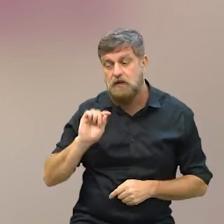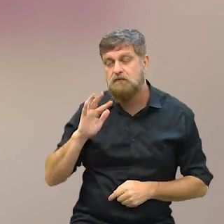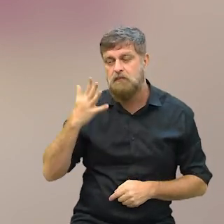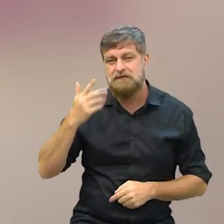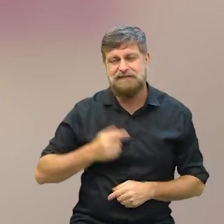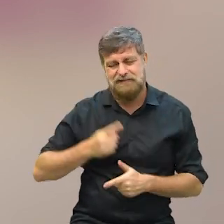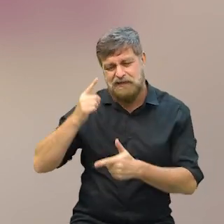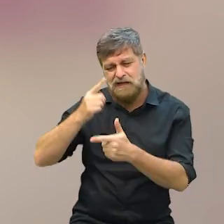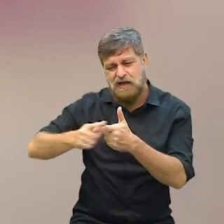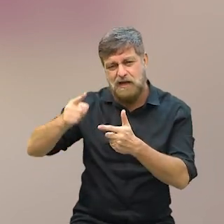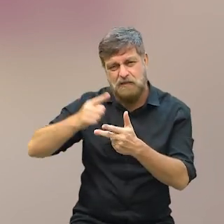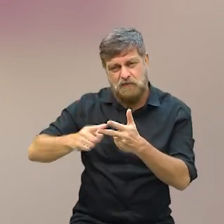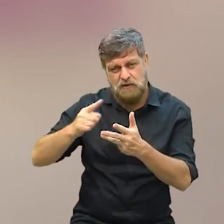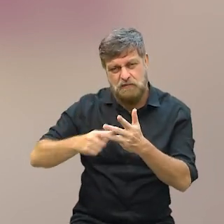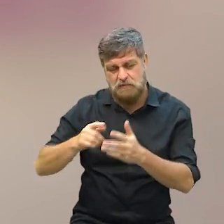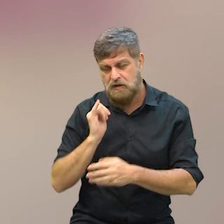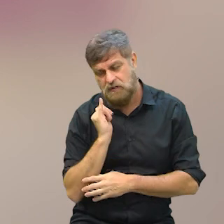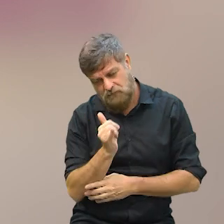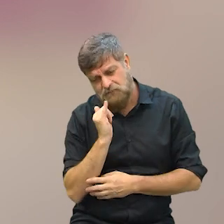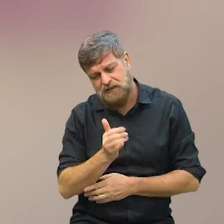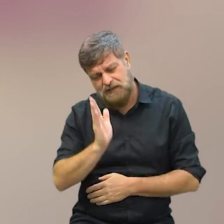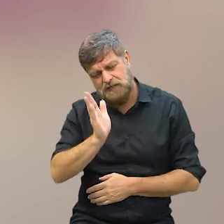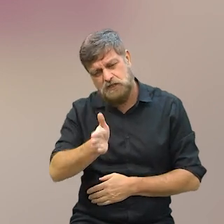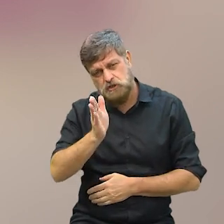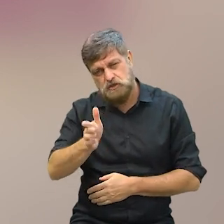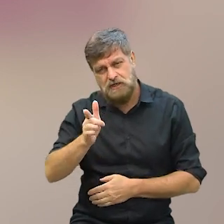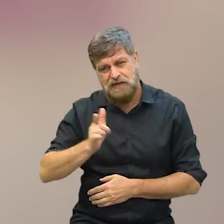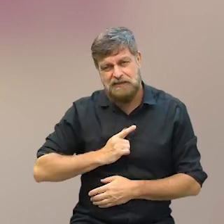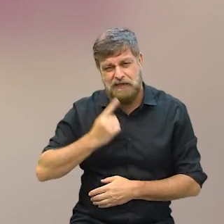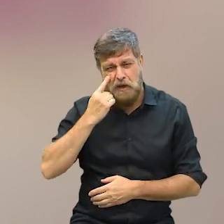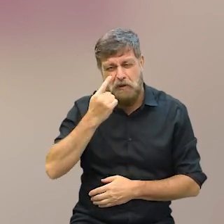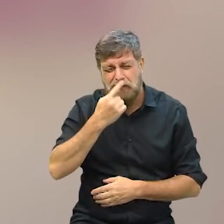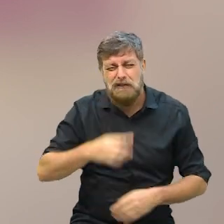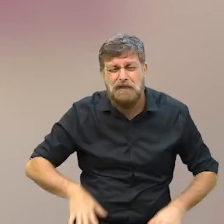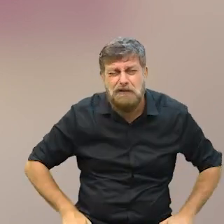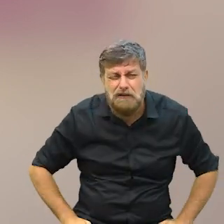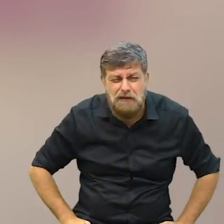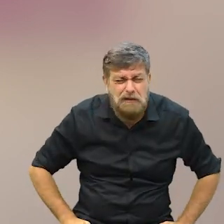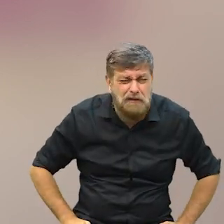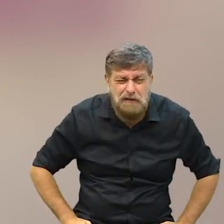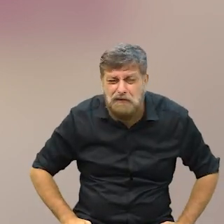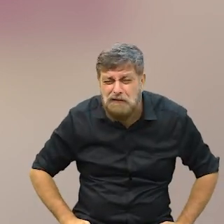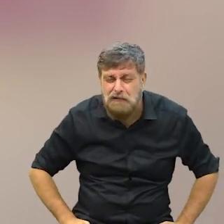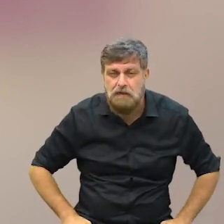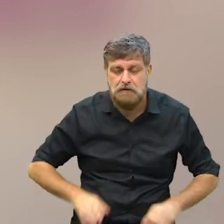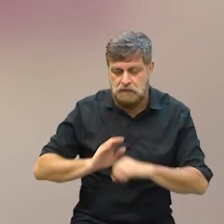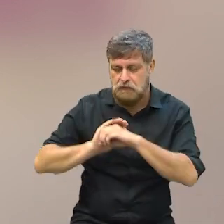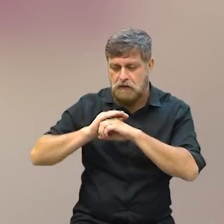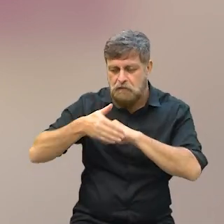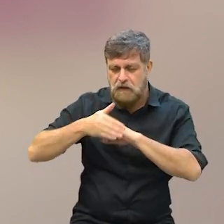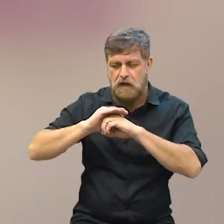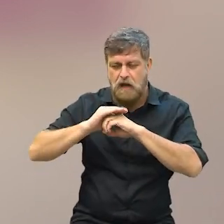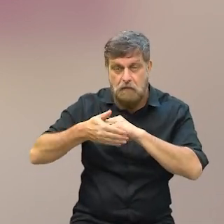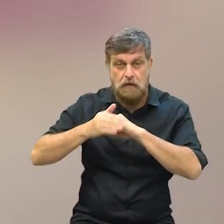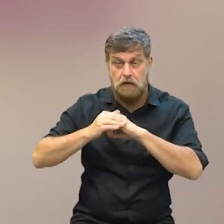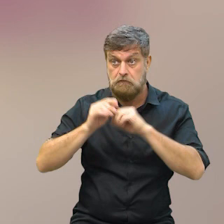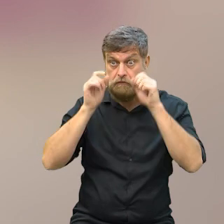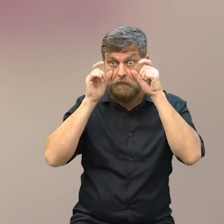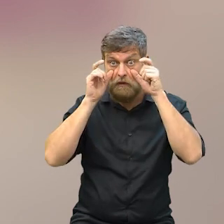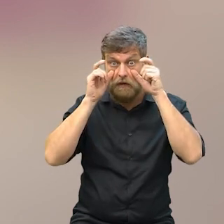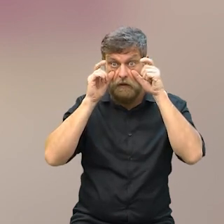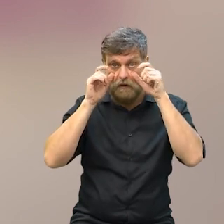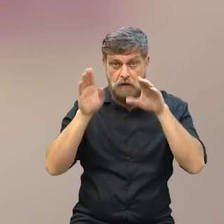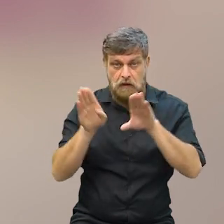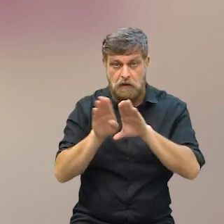desenvolver problemas, como a gente já conversou anteriormente, né, de apertar muito os olhos, não conseguir piscar muito para conseguir